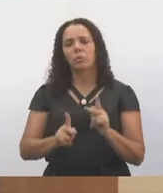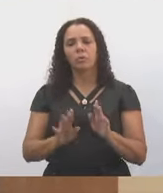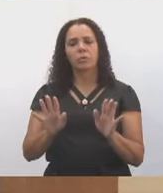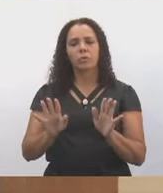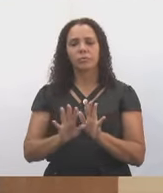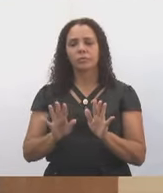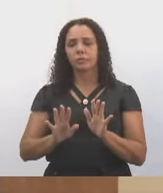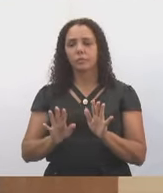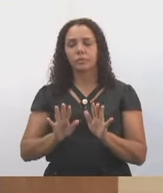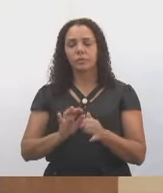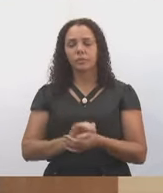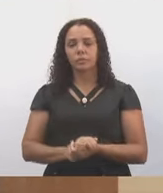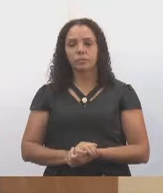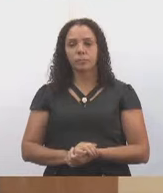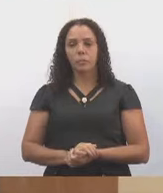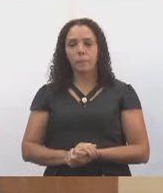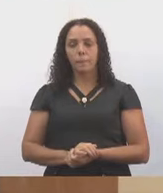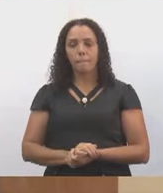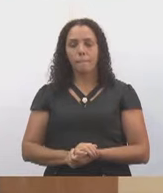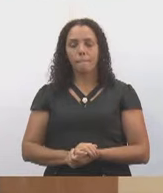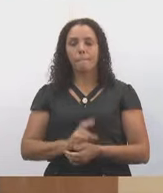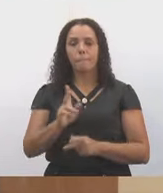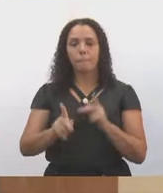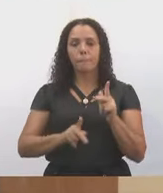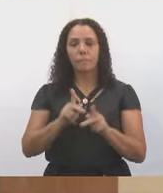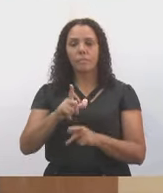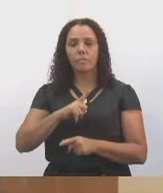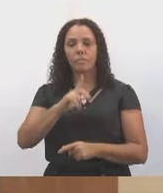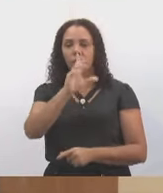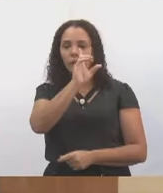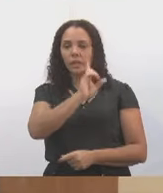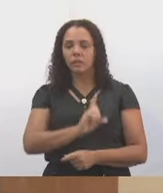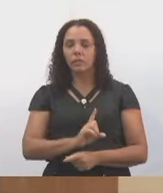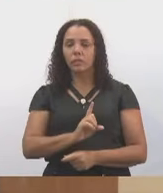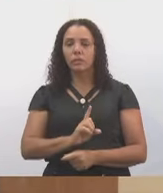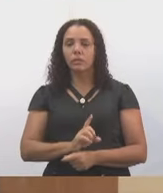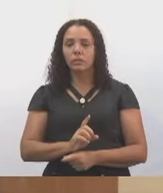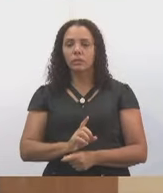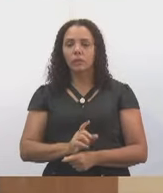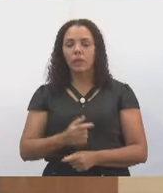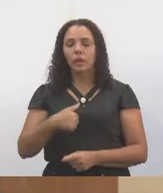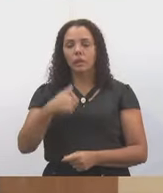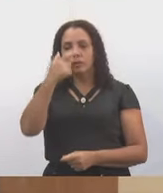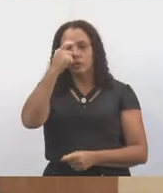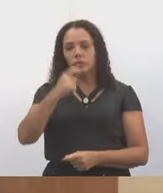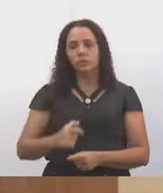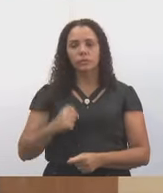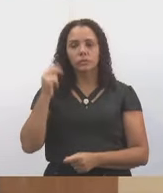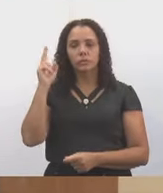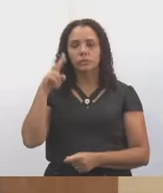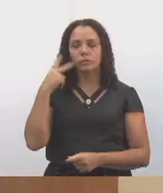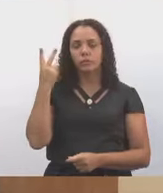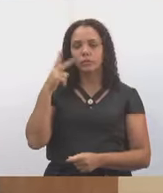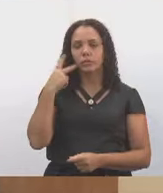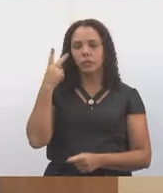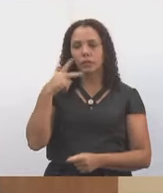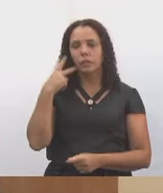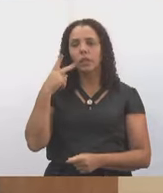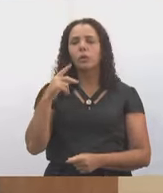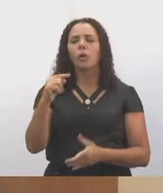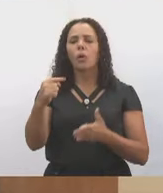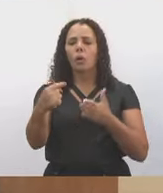população que tem o seu direito não Eu estou aqui como Vereador Né sendo